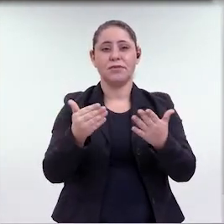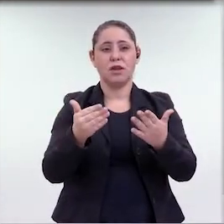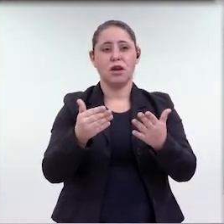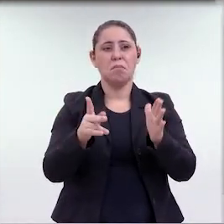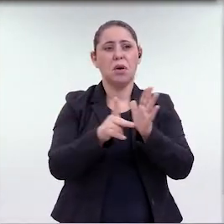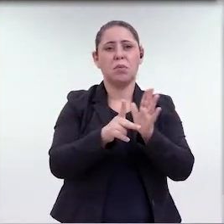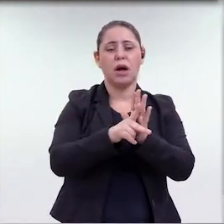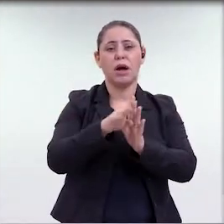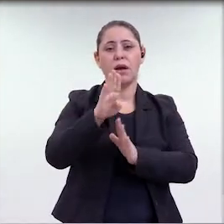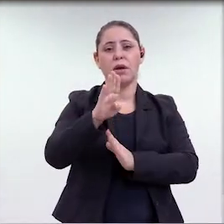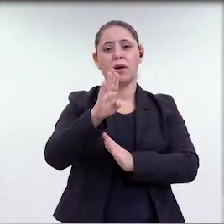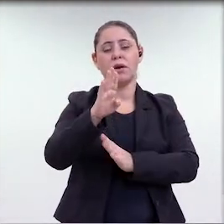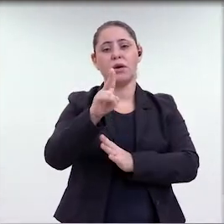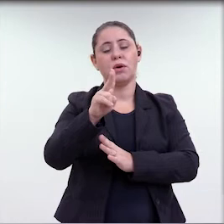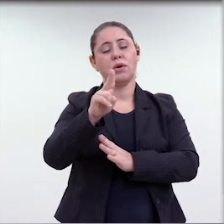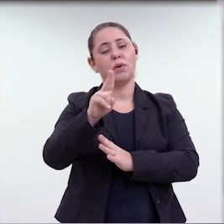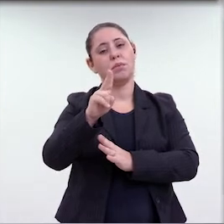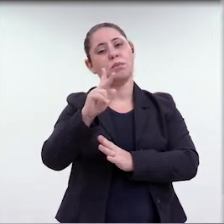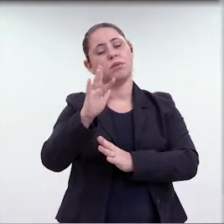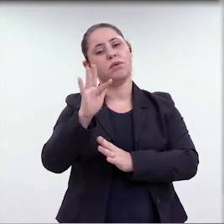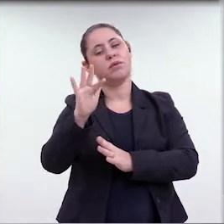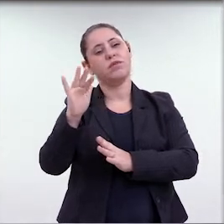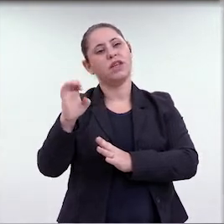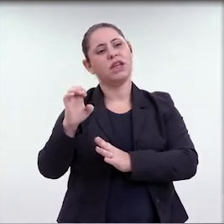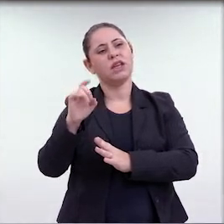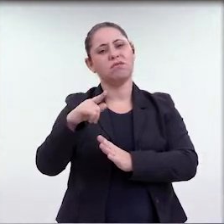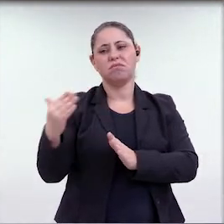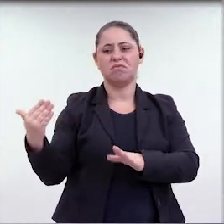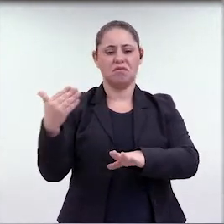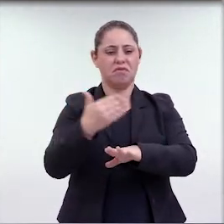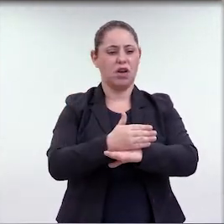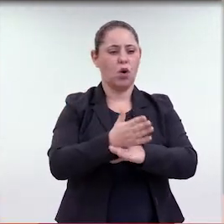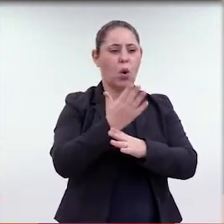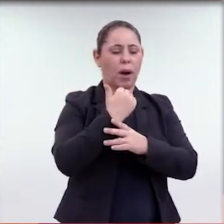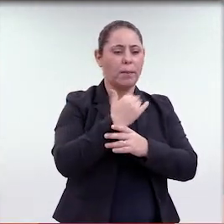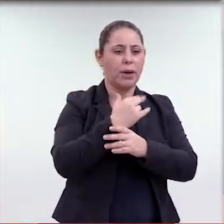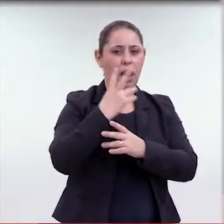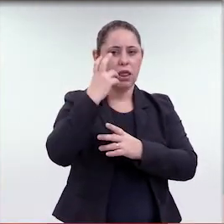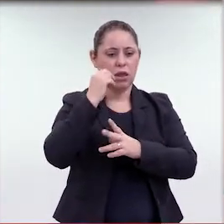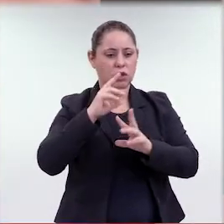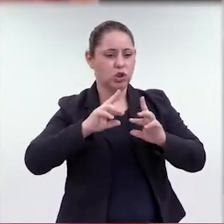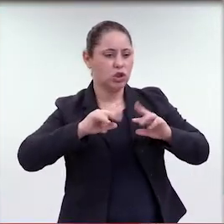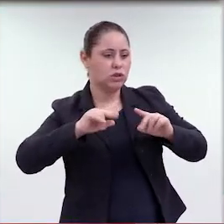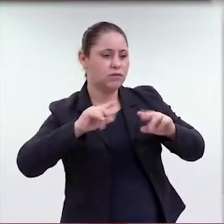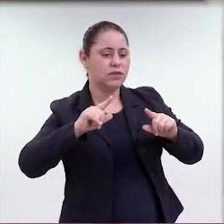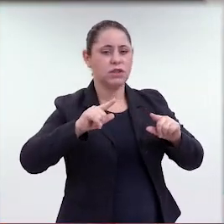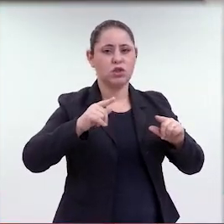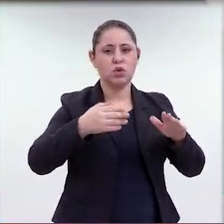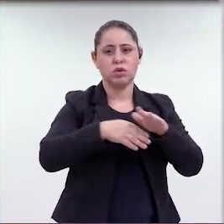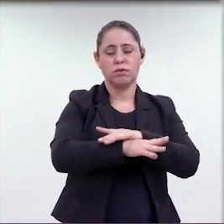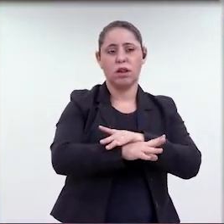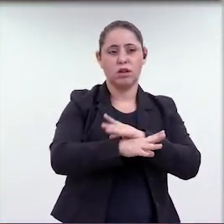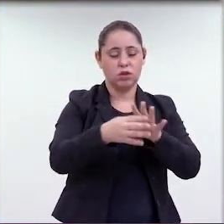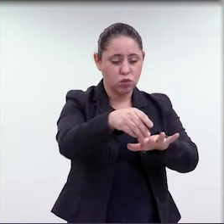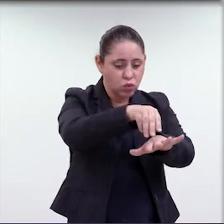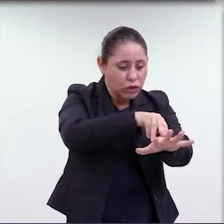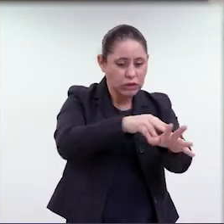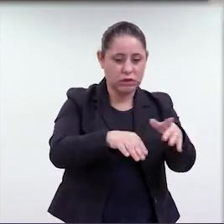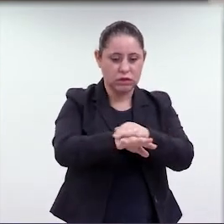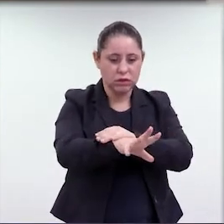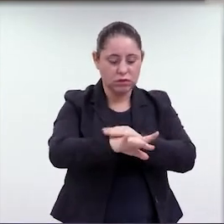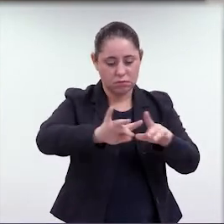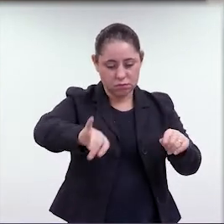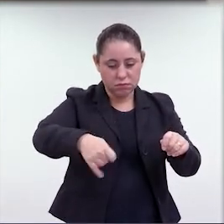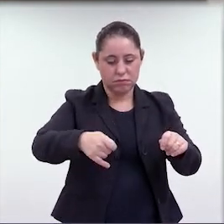os lugares que a gente ia comer, hoje cada um adotando uma situação diferente. Tem uns que você coloca luva, tem outros para poder se servir,